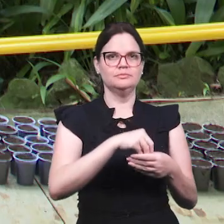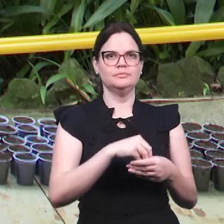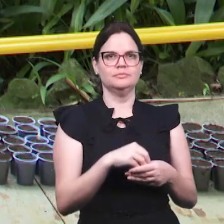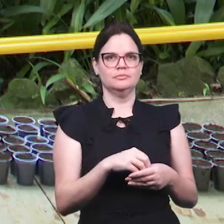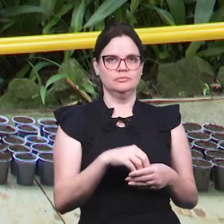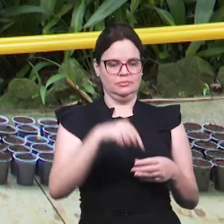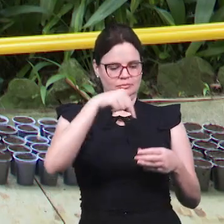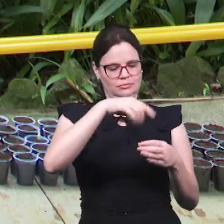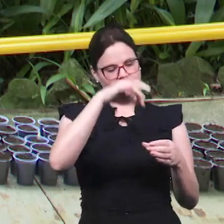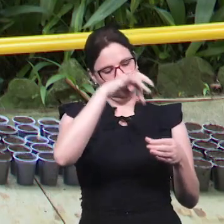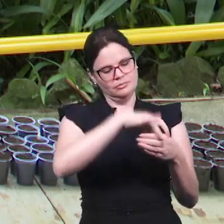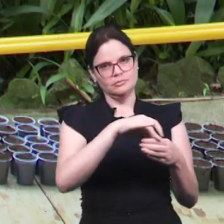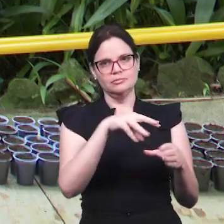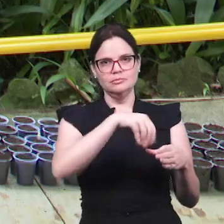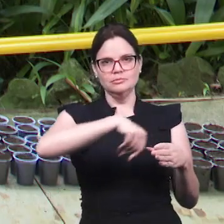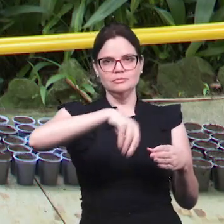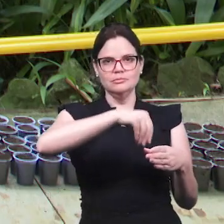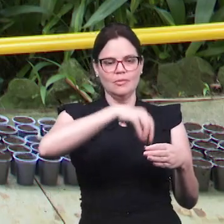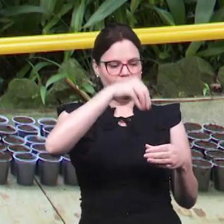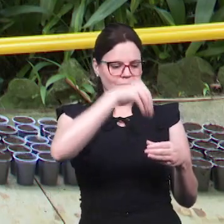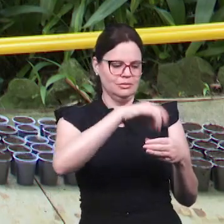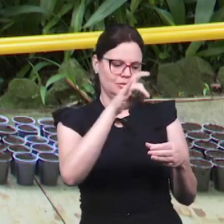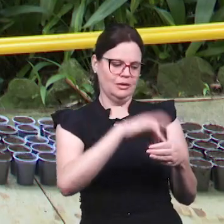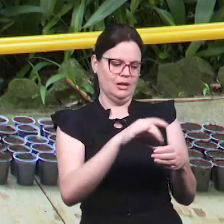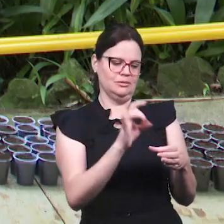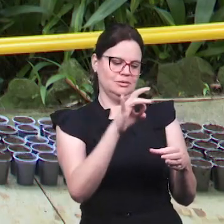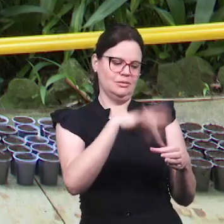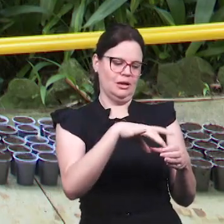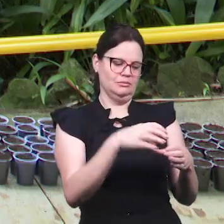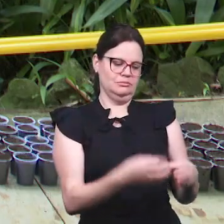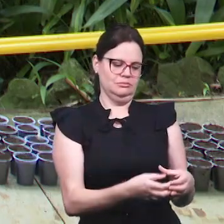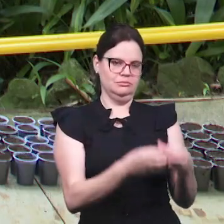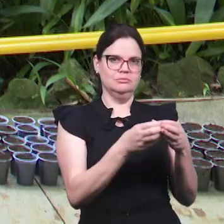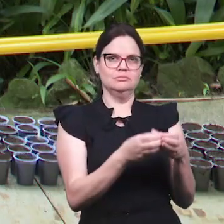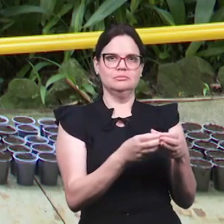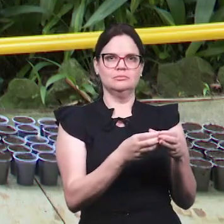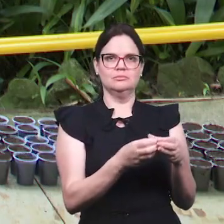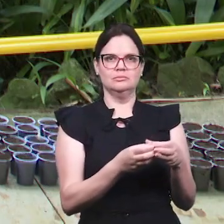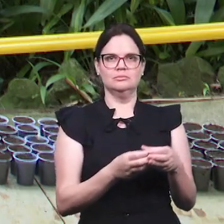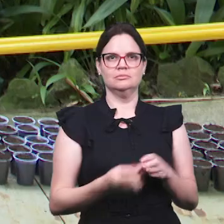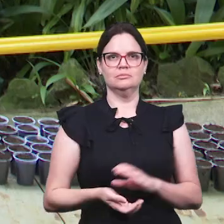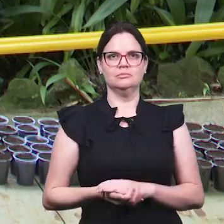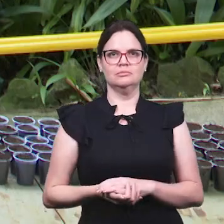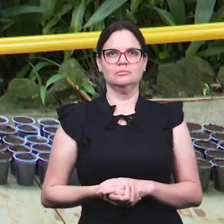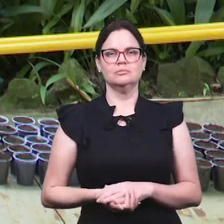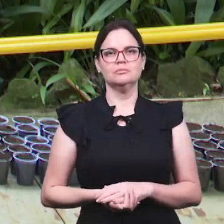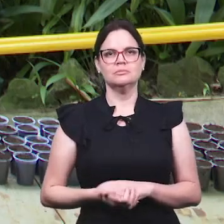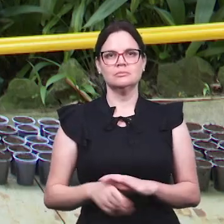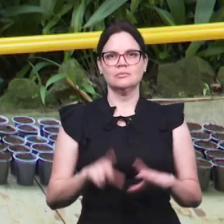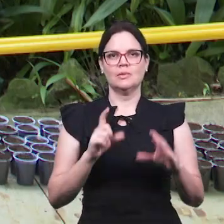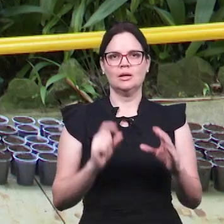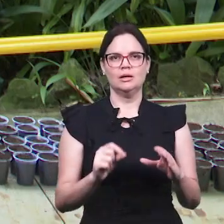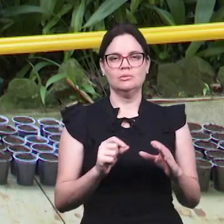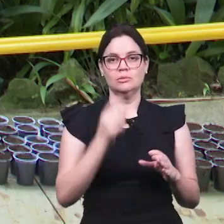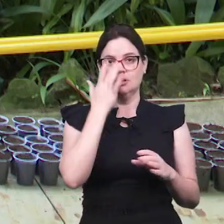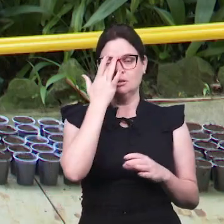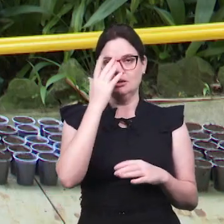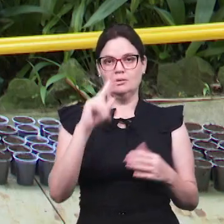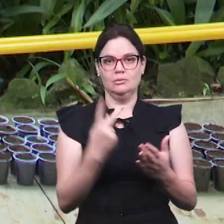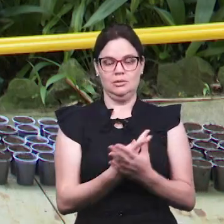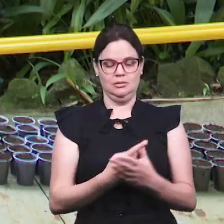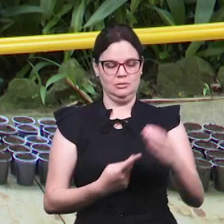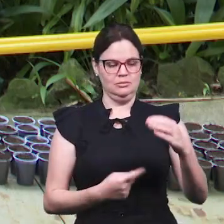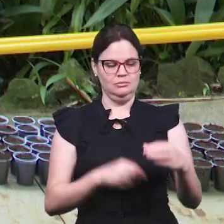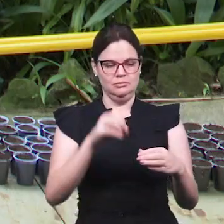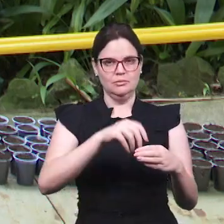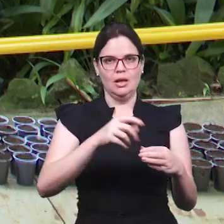no meio desse copo e coloca essa semente. Assim, a gente usa, né, faz a rega dessa